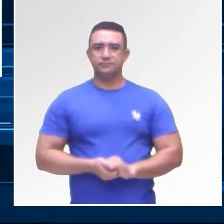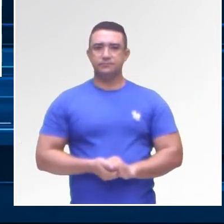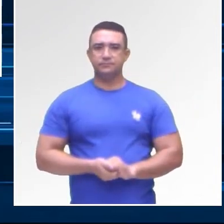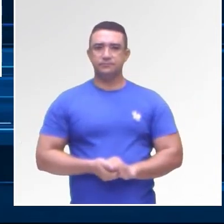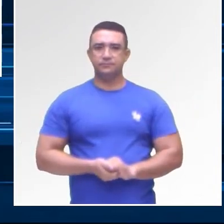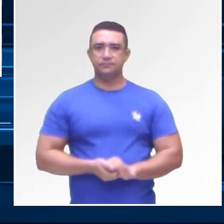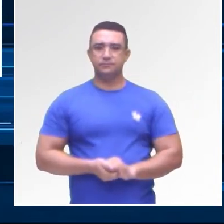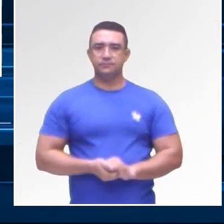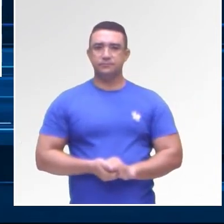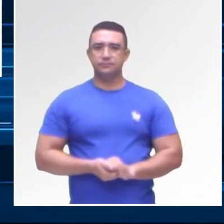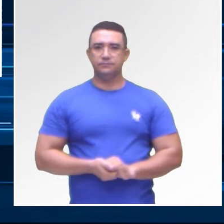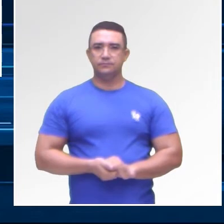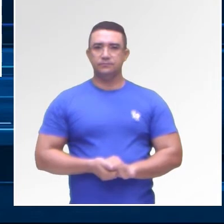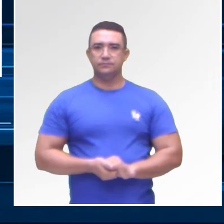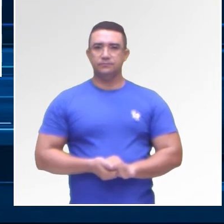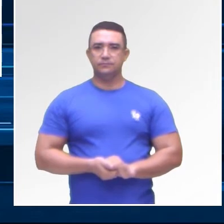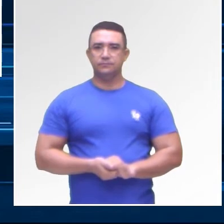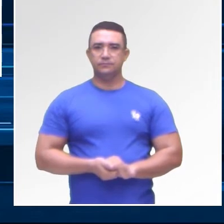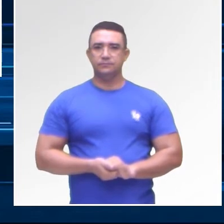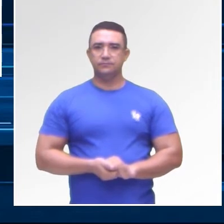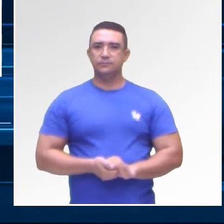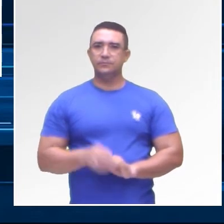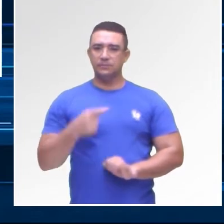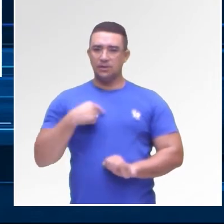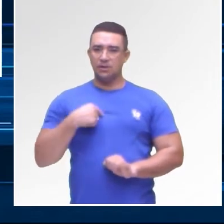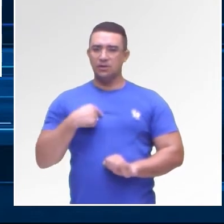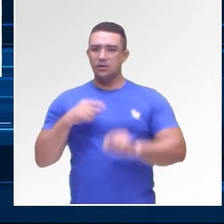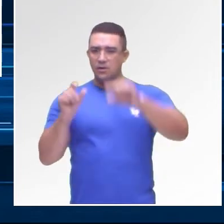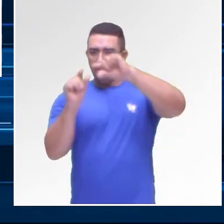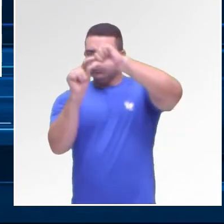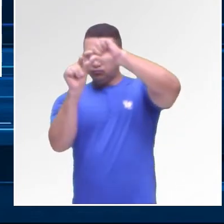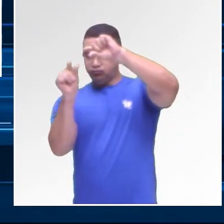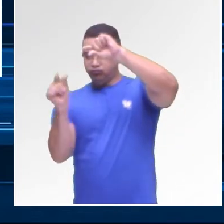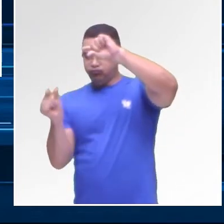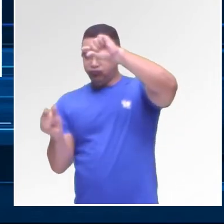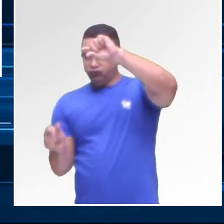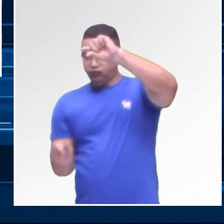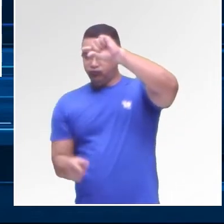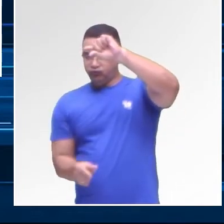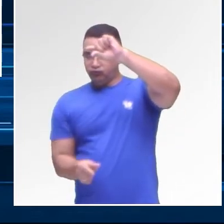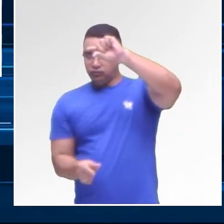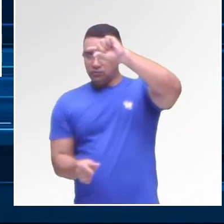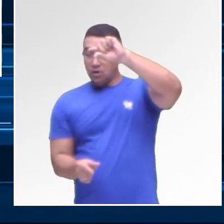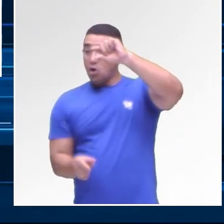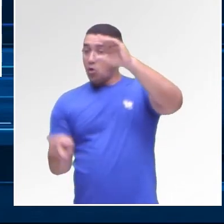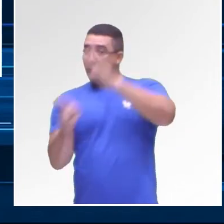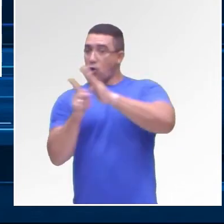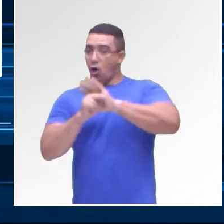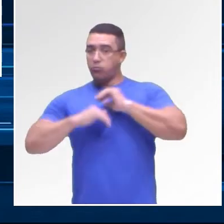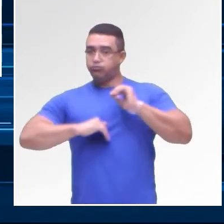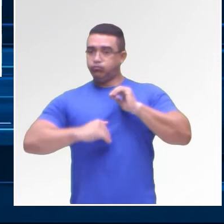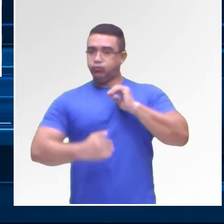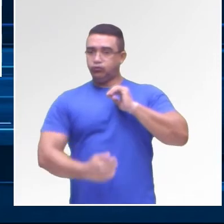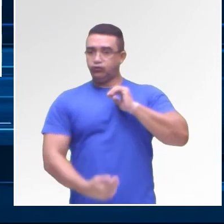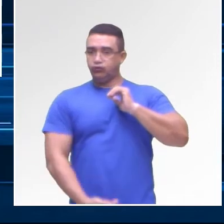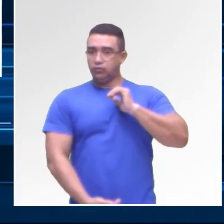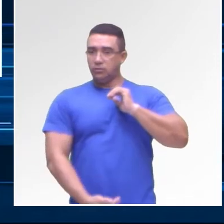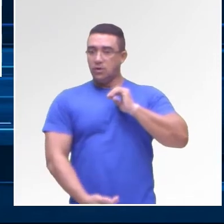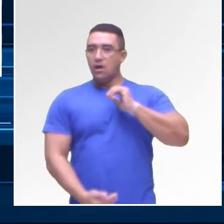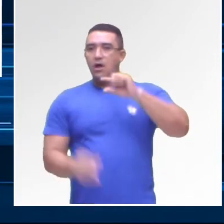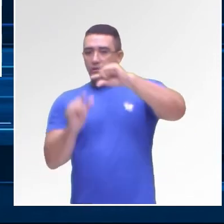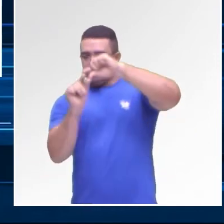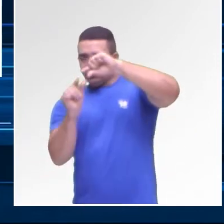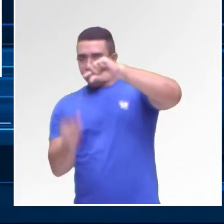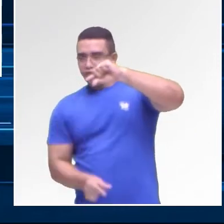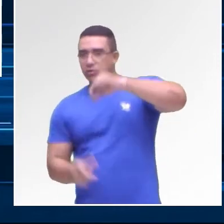aí a imagem. Nós temos a cavidade abdominal, que está marcada aqui. Logo depois, nós temos a gordura